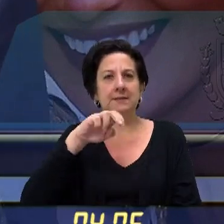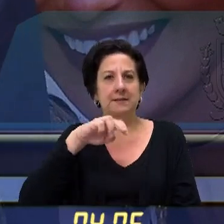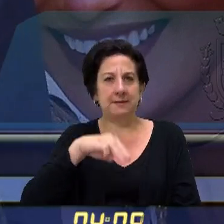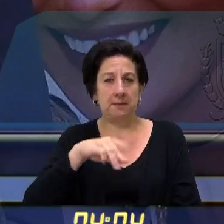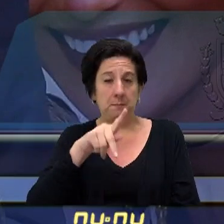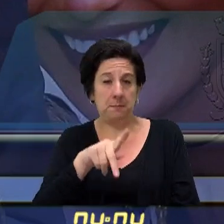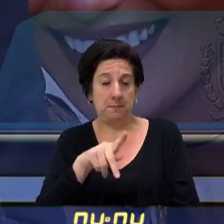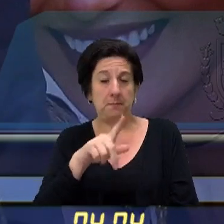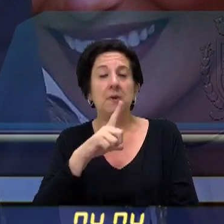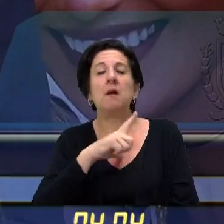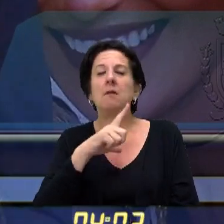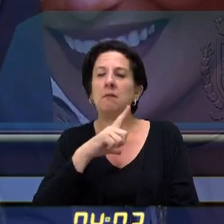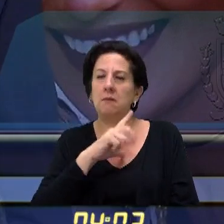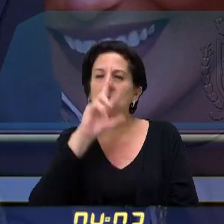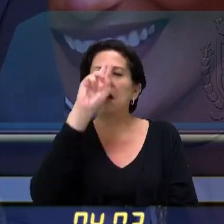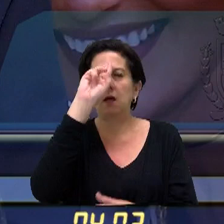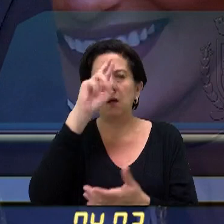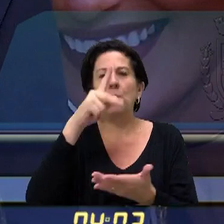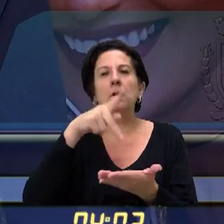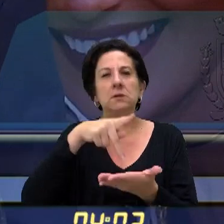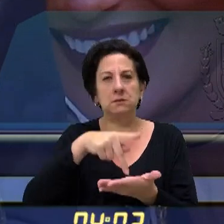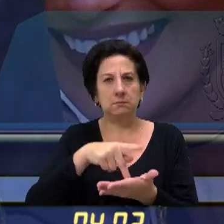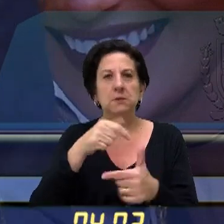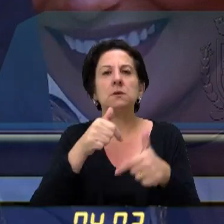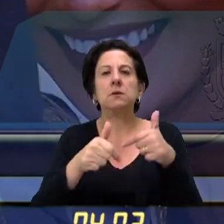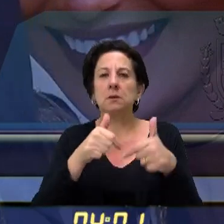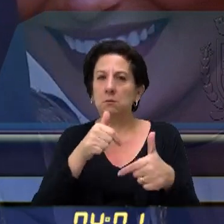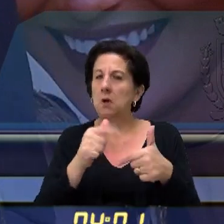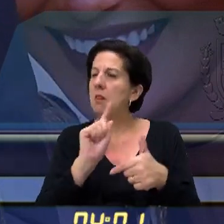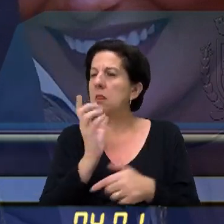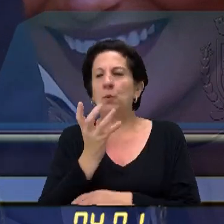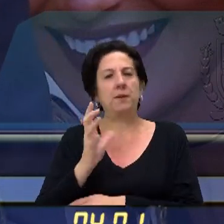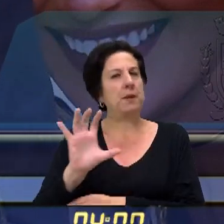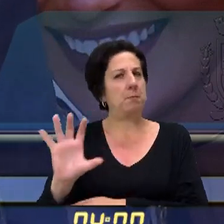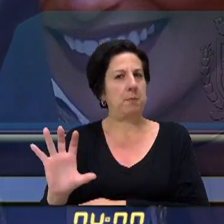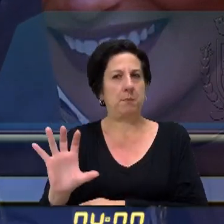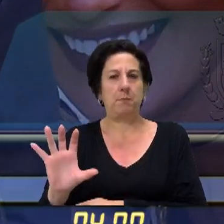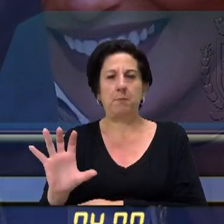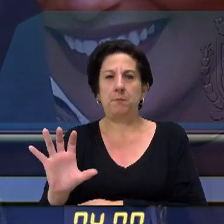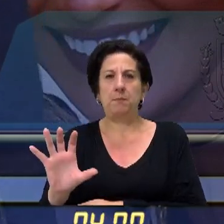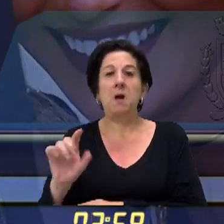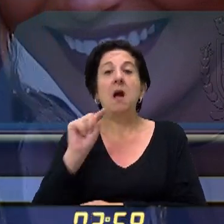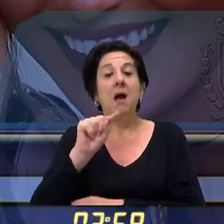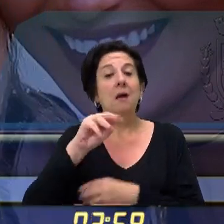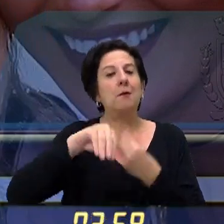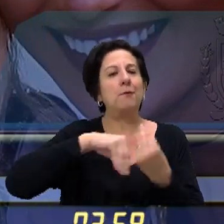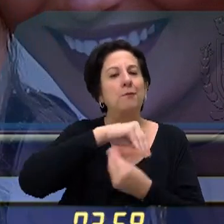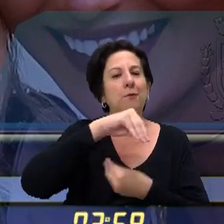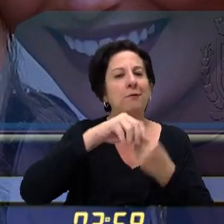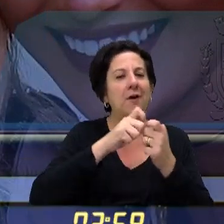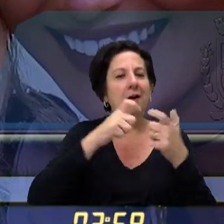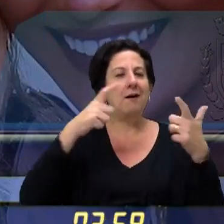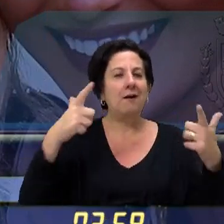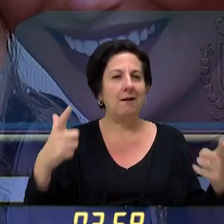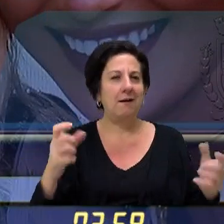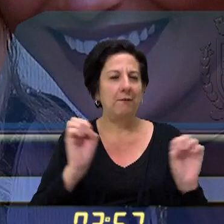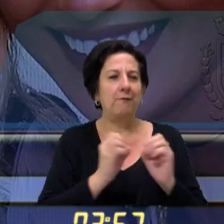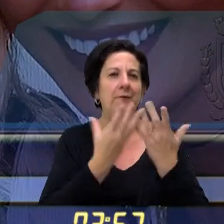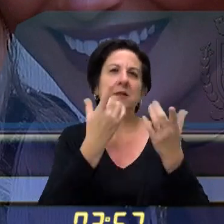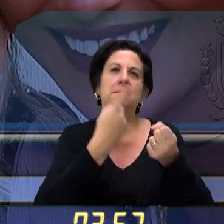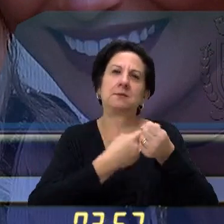trabalho e tem o nosso reconhecimento. Jamais vamos trabalhar contra essa entidade, porque ela está envolvida nos grandes eventos da nossa